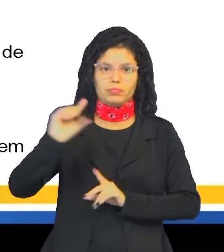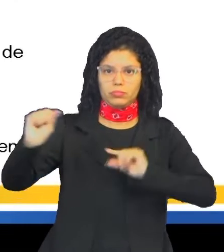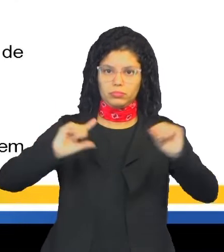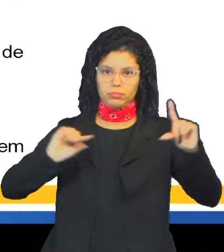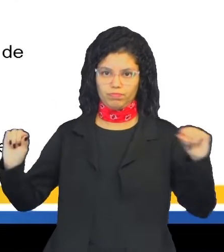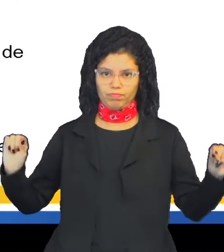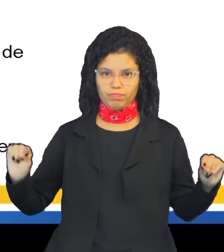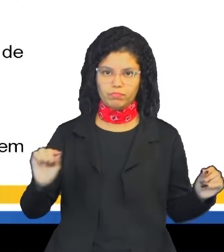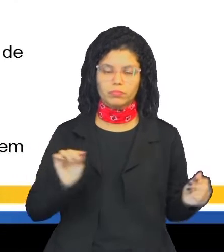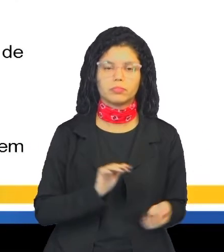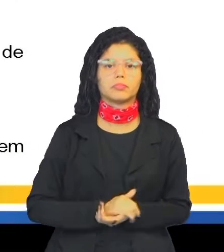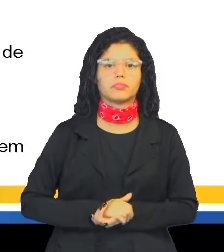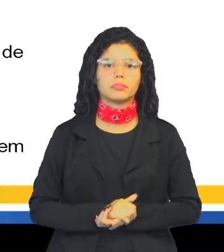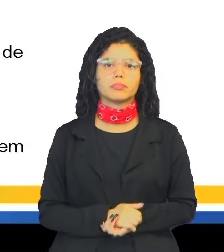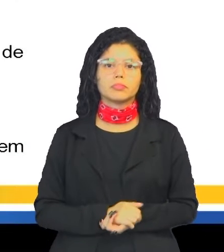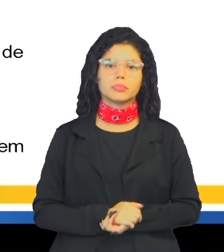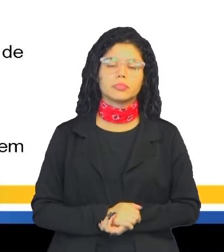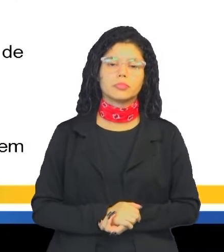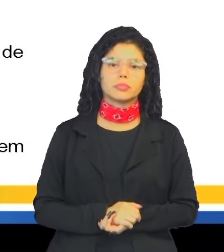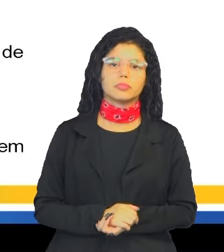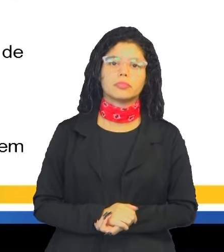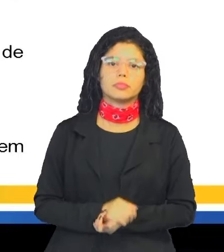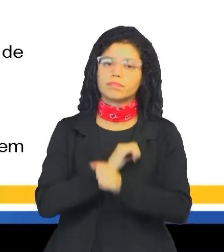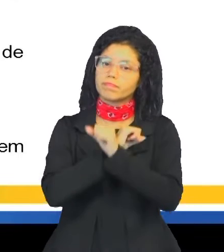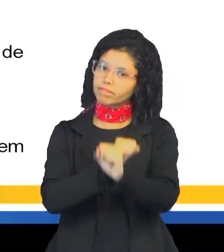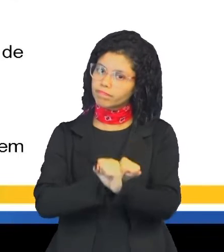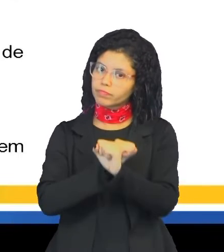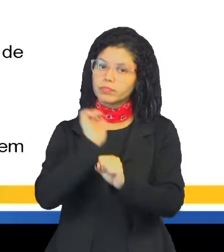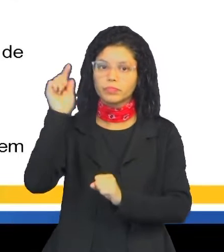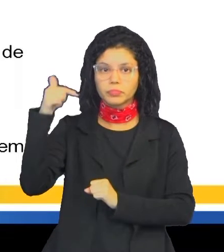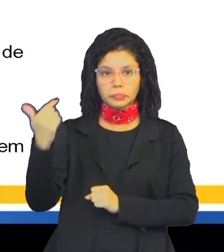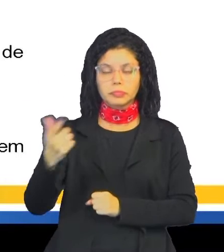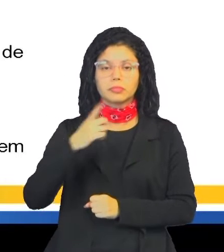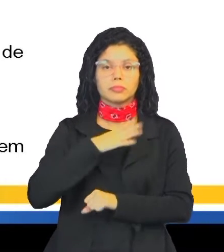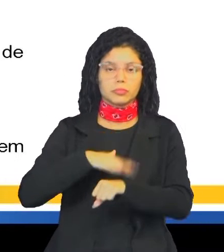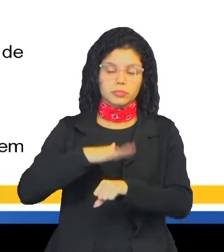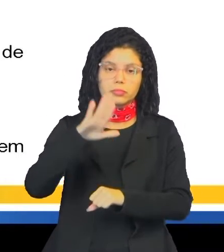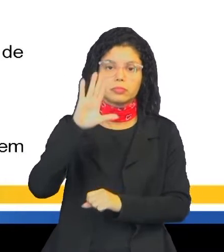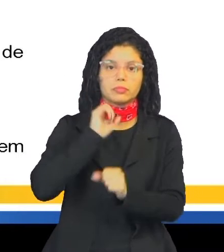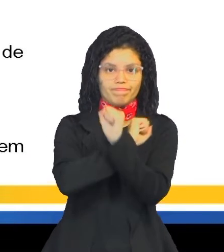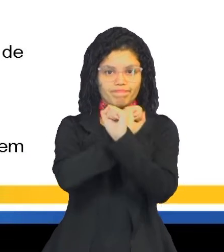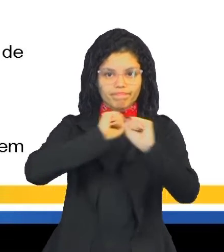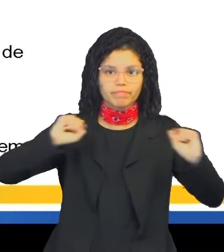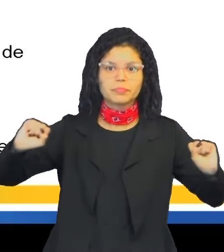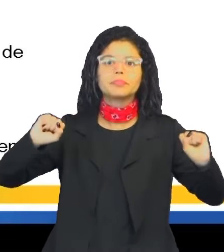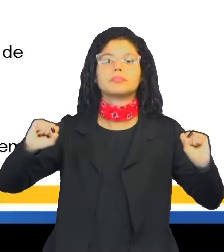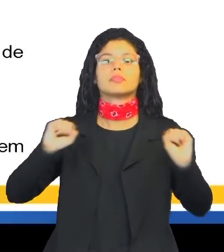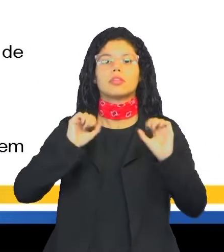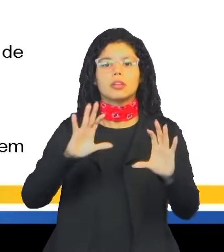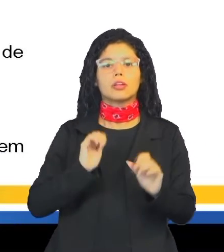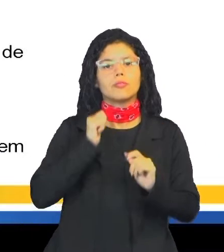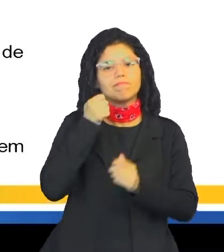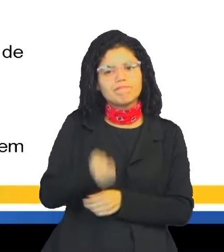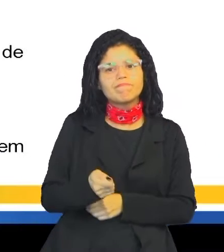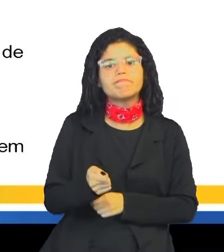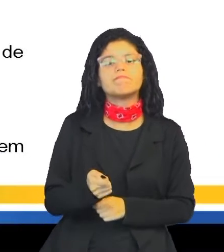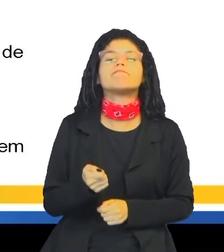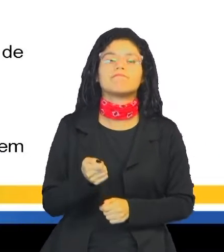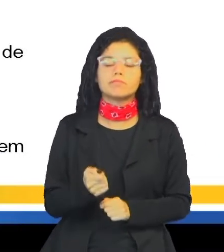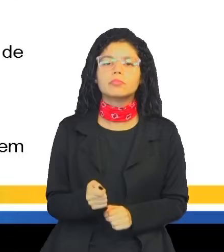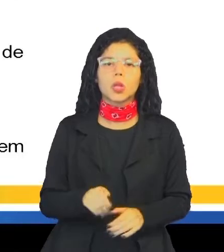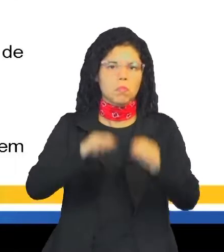escravos. Os escravizados, né, foram aqueles que mais desejavam sua liberdade. Então, assim, resistiam à escravidão,